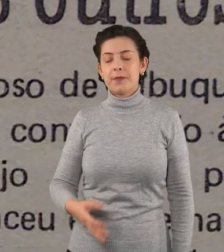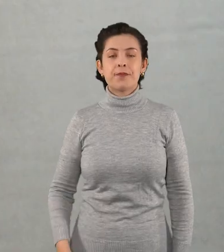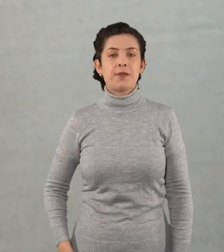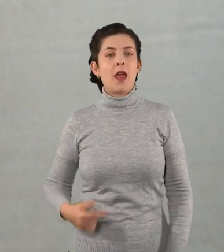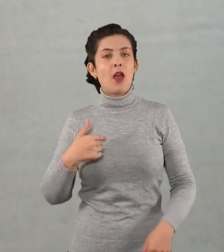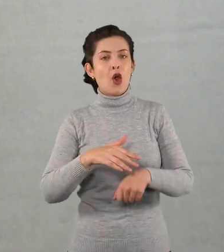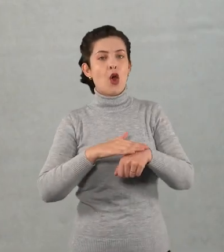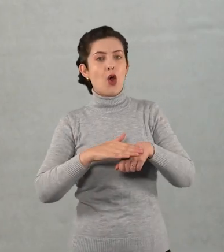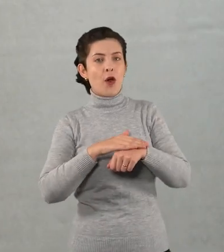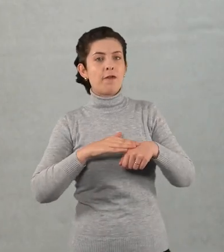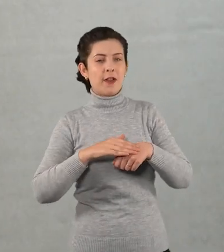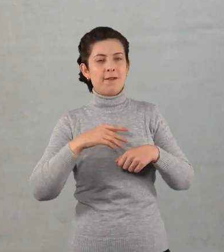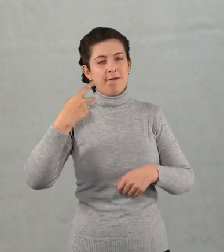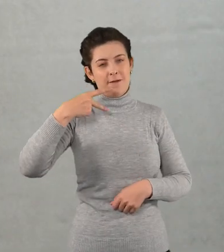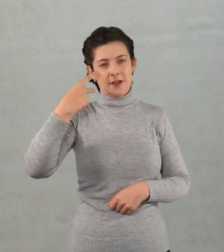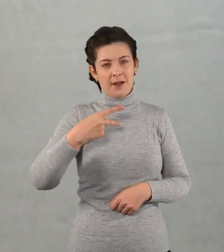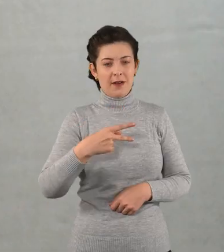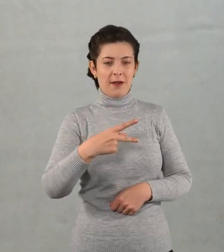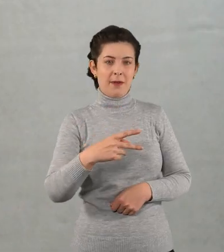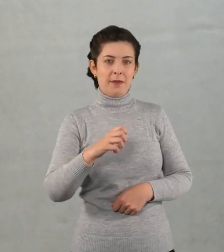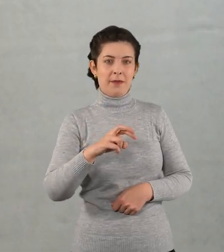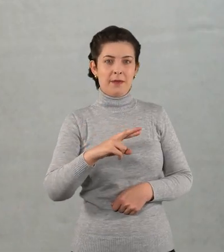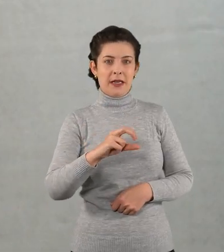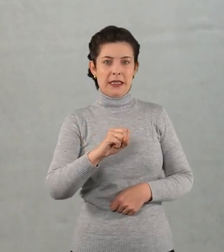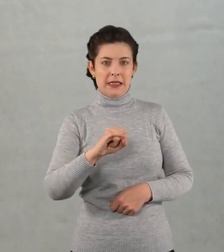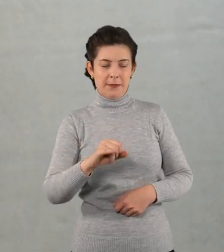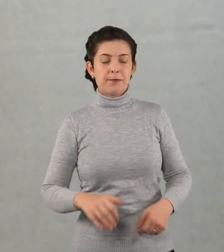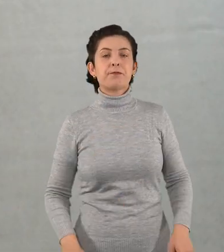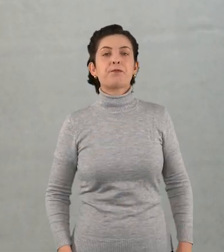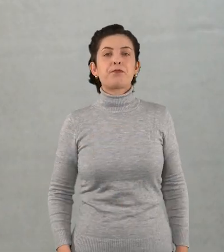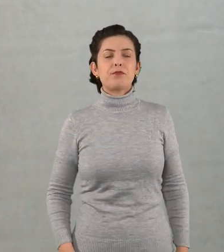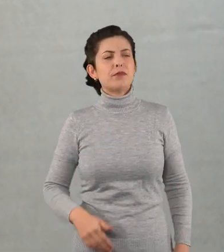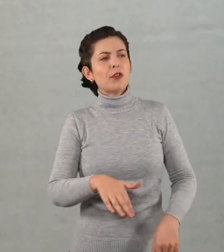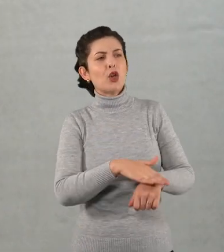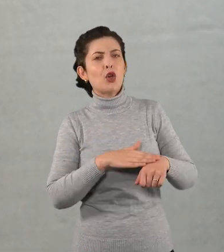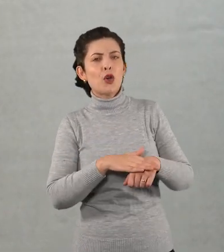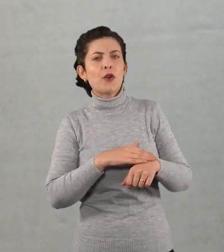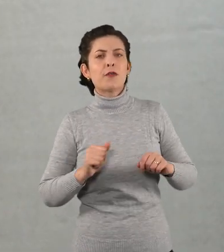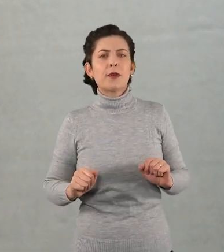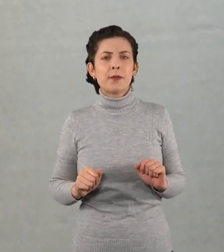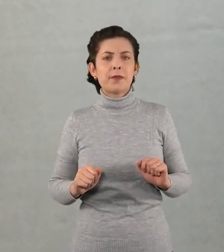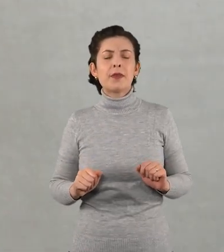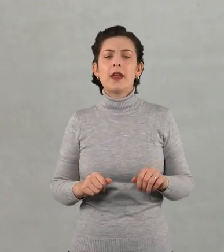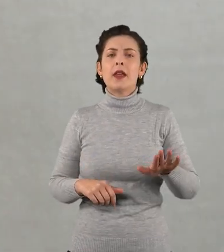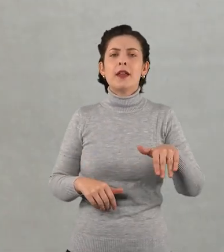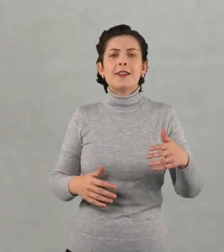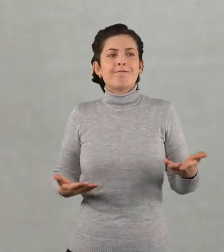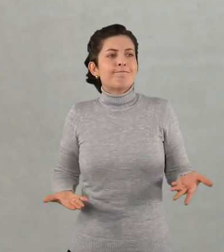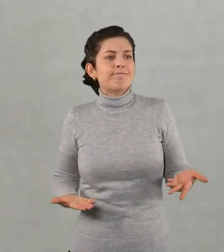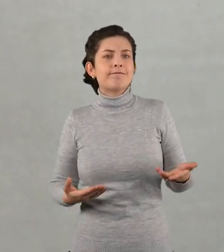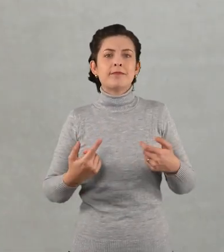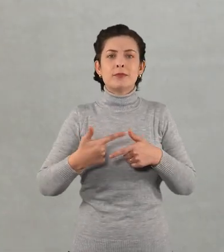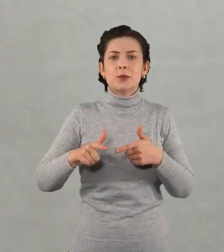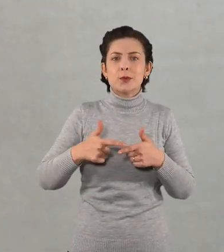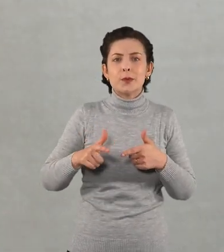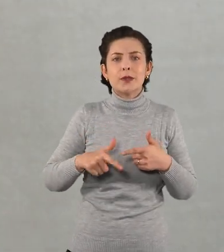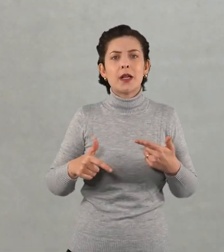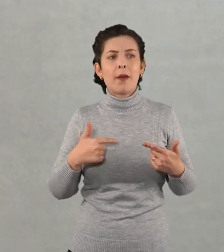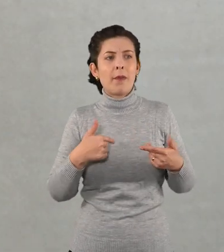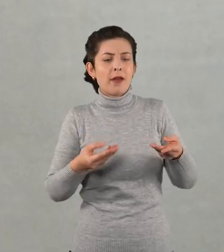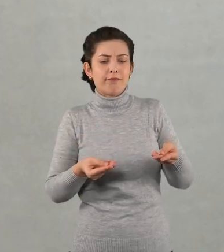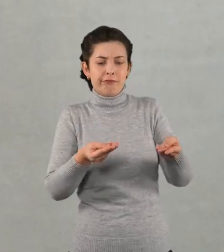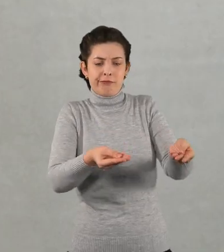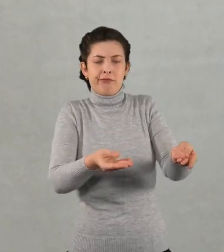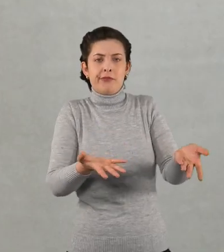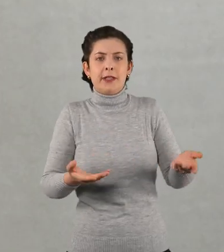ocorrido. Eu falei com um vereador, presidente da Câmara, que é o senhor Pércio Colombo Lima, e eu falei com o doutor Pércio: